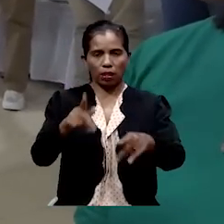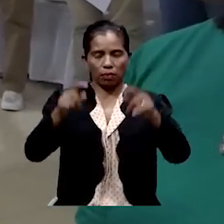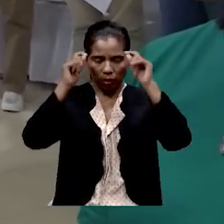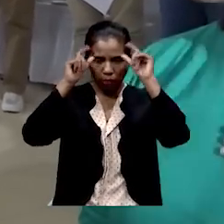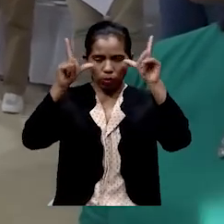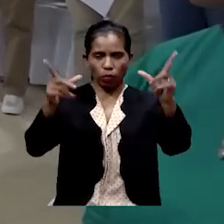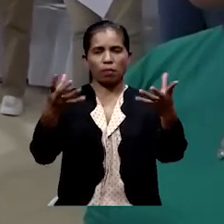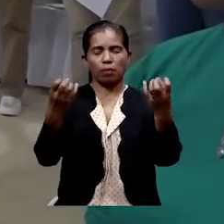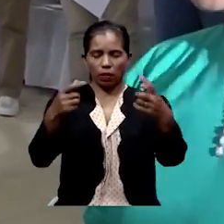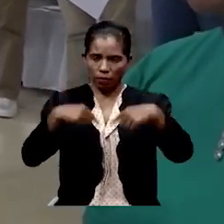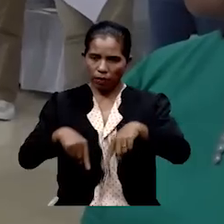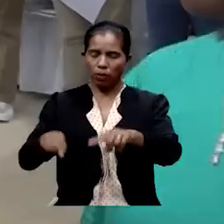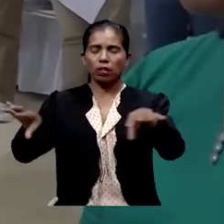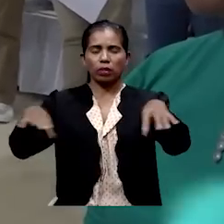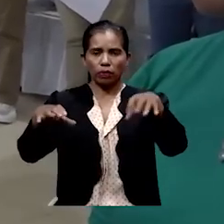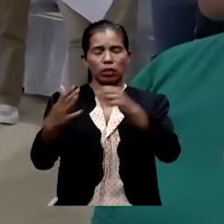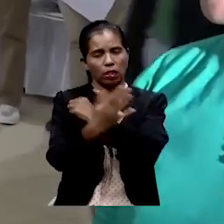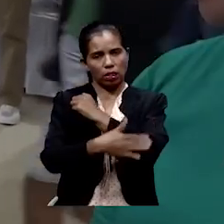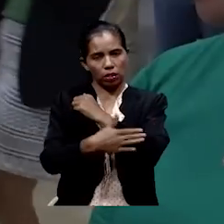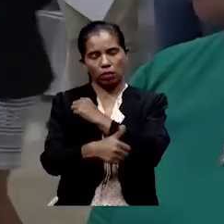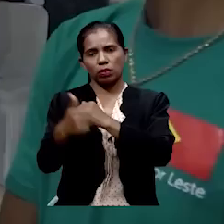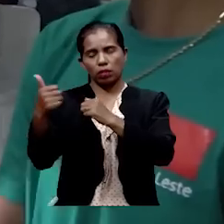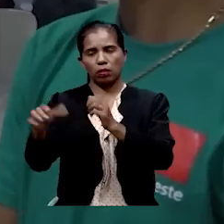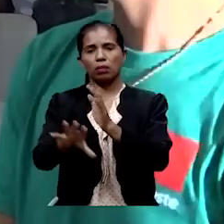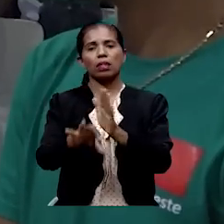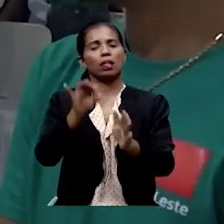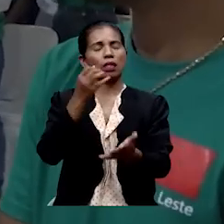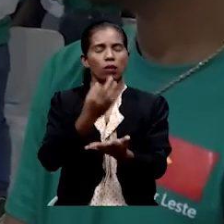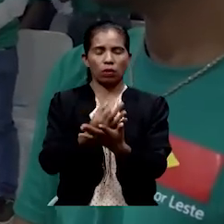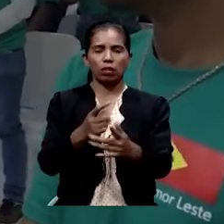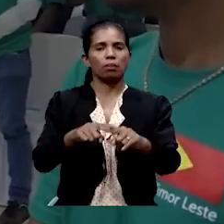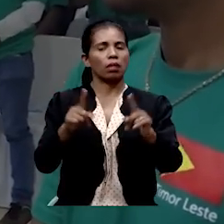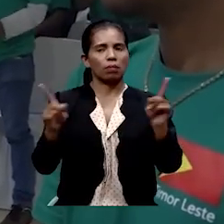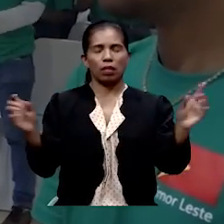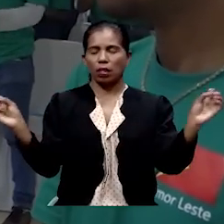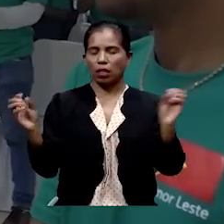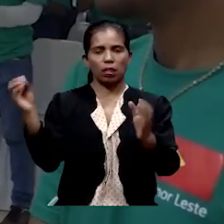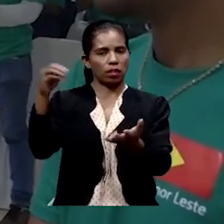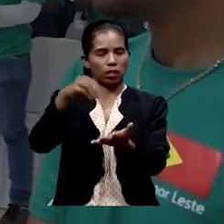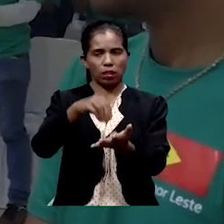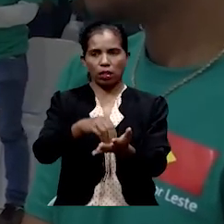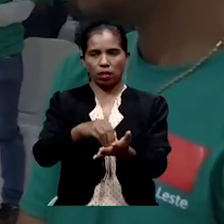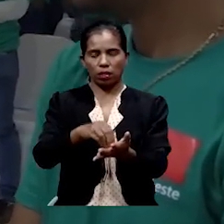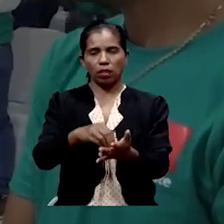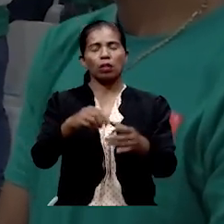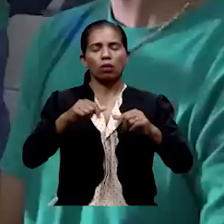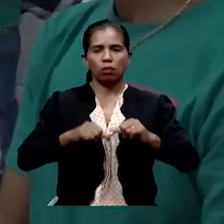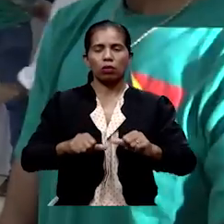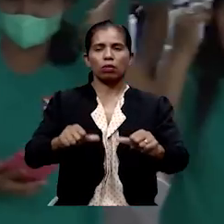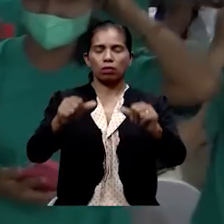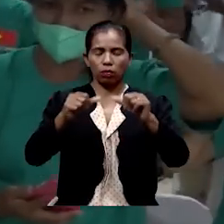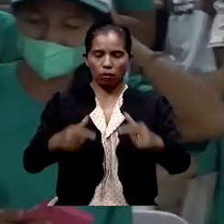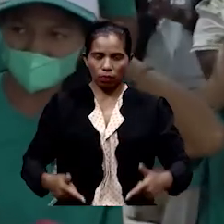barak ba ona serviço railur, o di hetan ostan mai bela consegue investe e kusmai continua